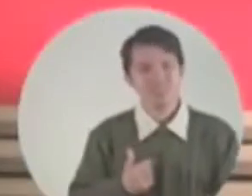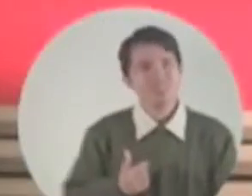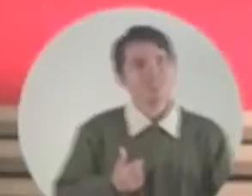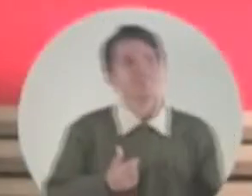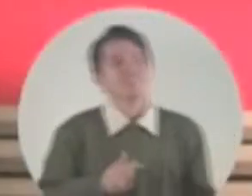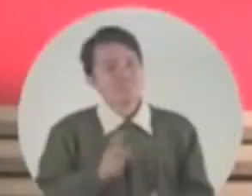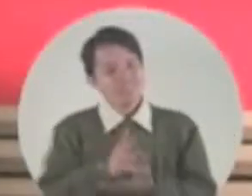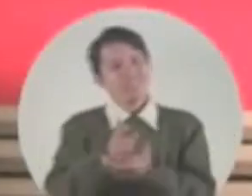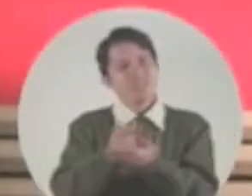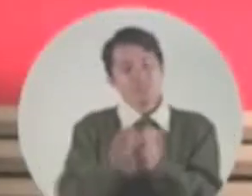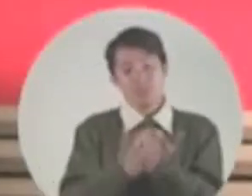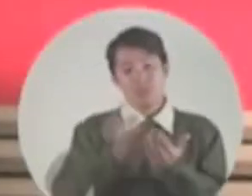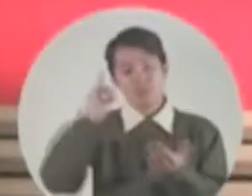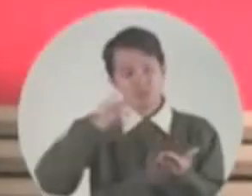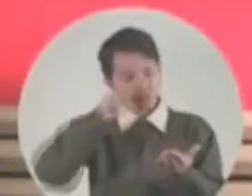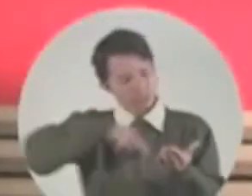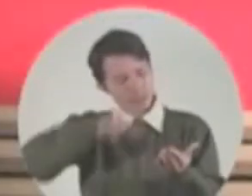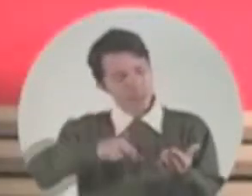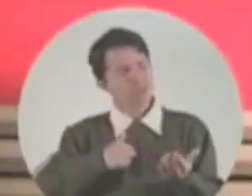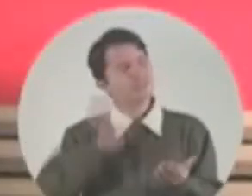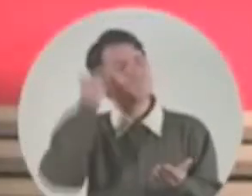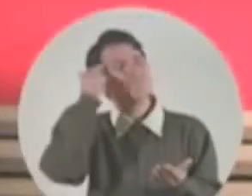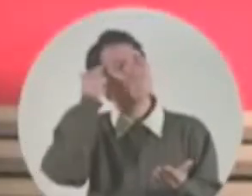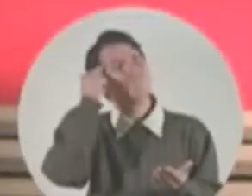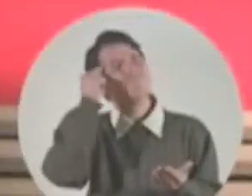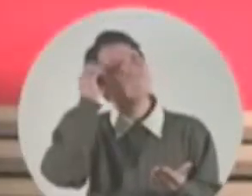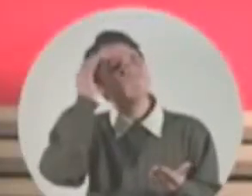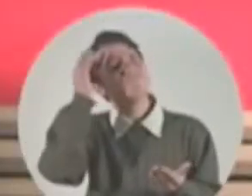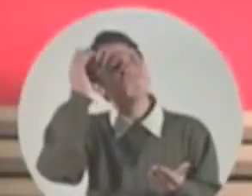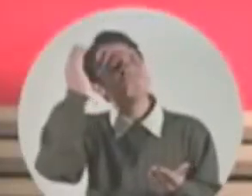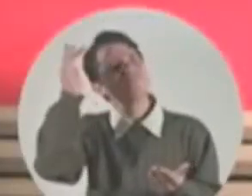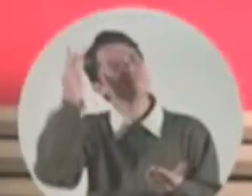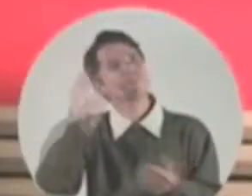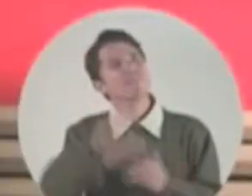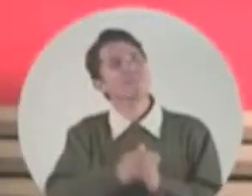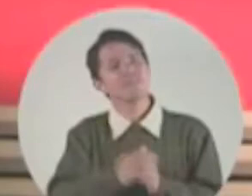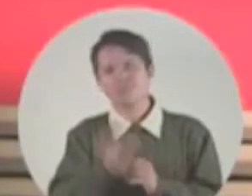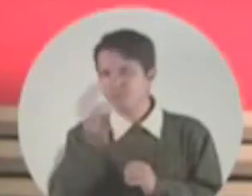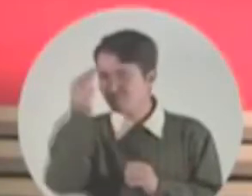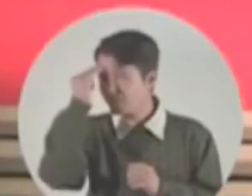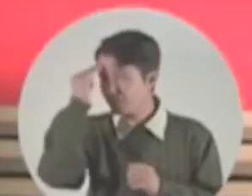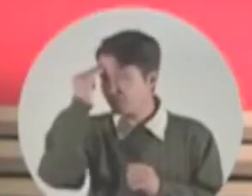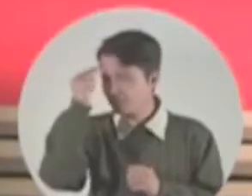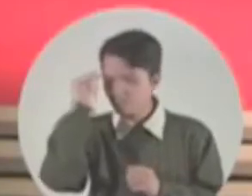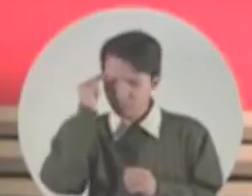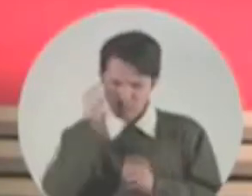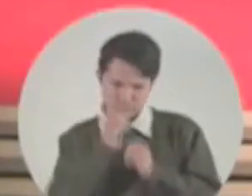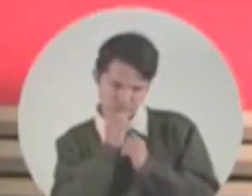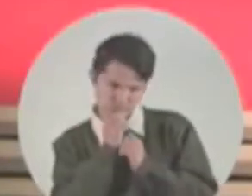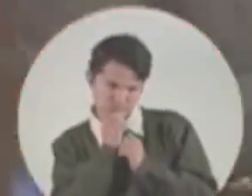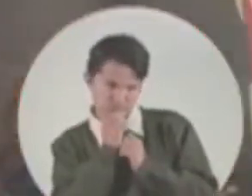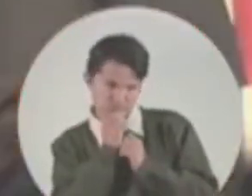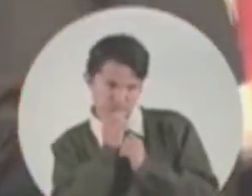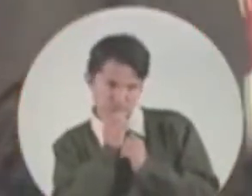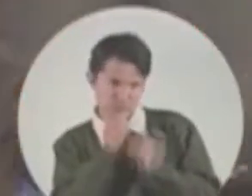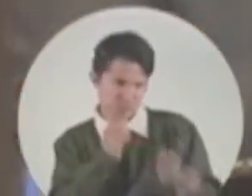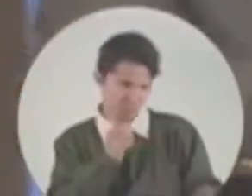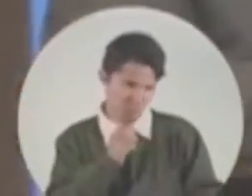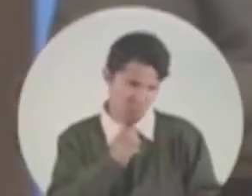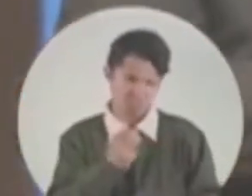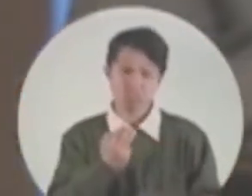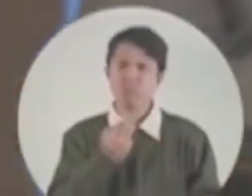Eu gosto de ler a Bíblia e ficar imaginando as cenas, né? Então eu fico imaginando a cena. Maria